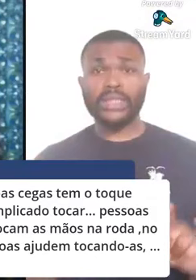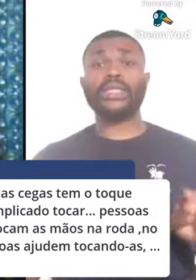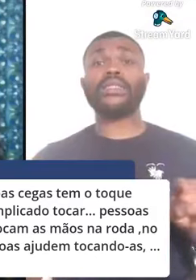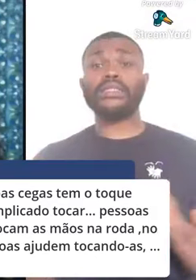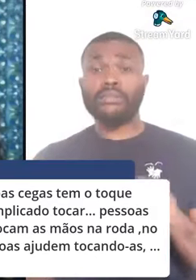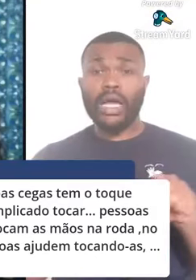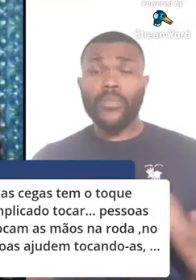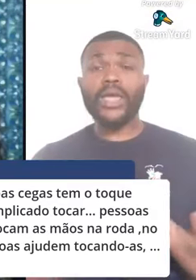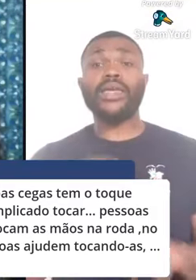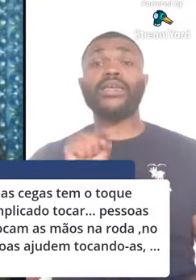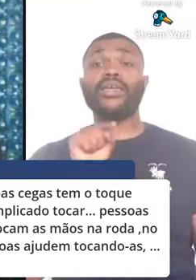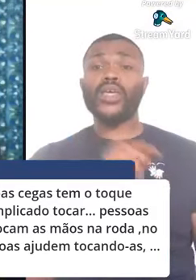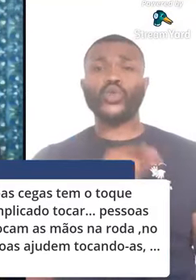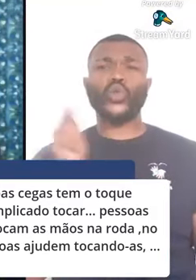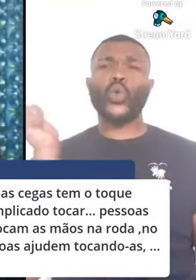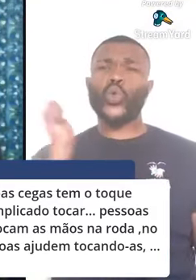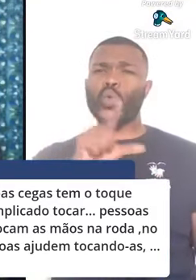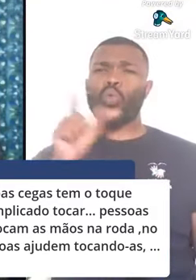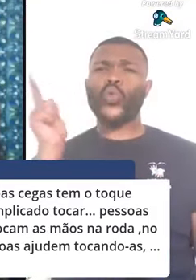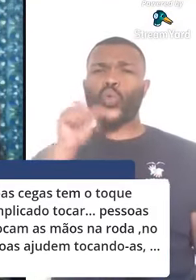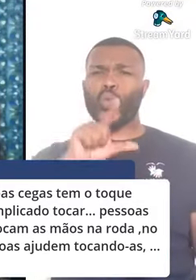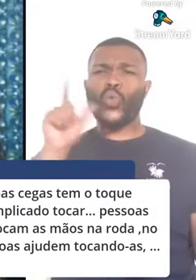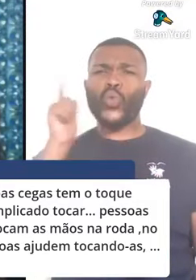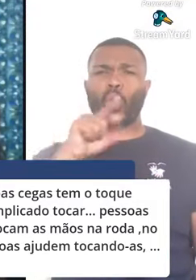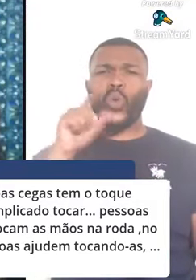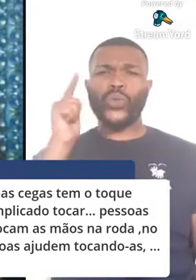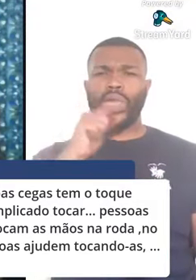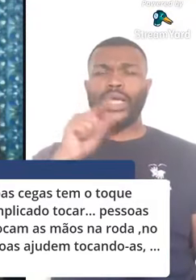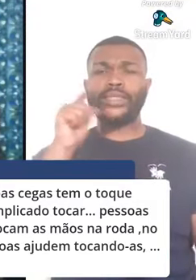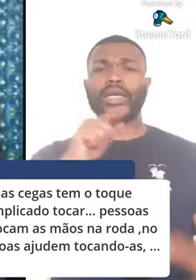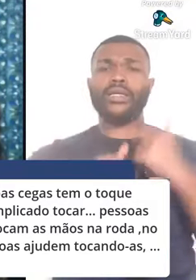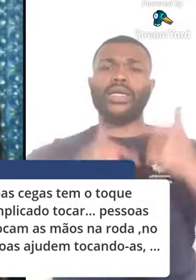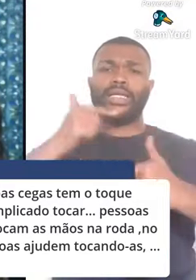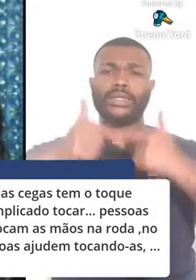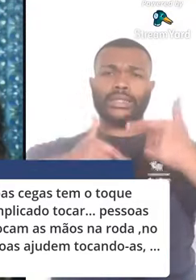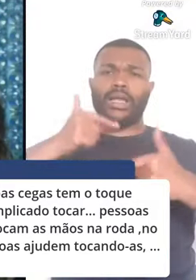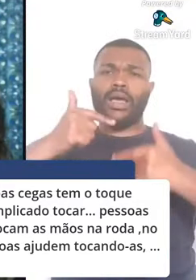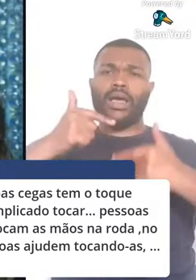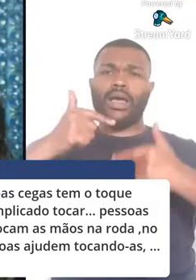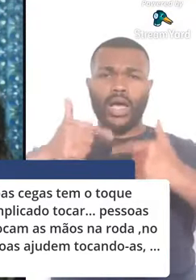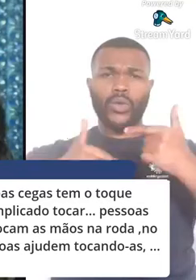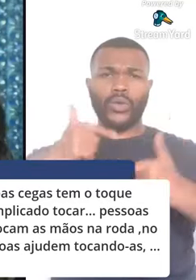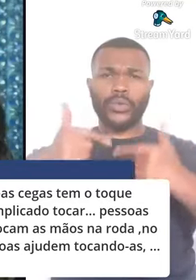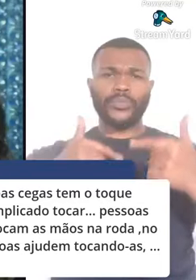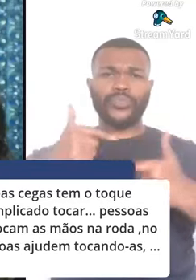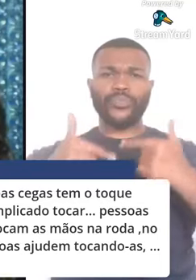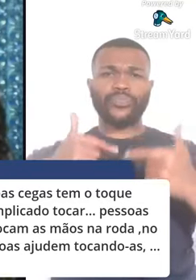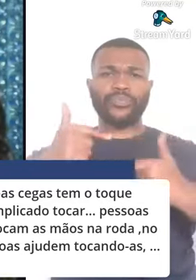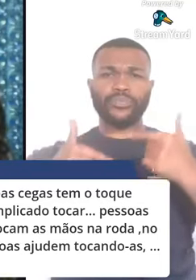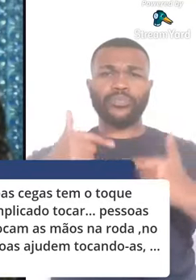foi uma conquista muito grande que vem ampliando esse trabalho, né? Fácil aí.